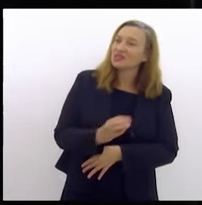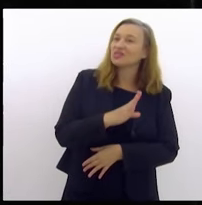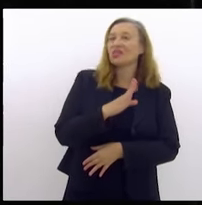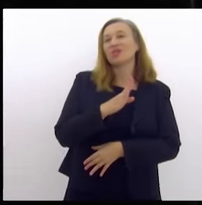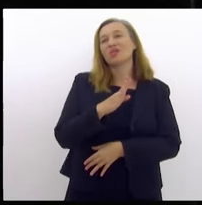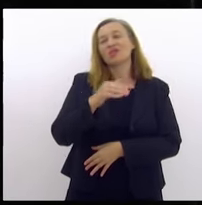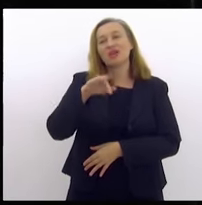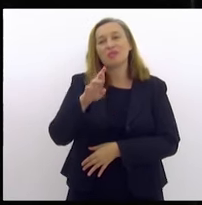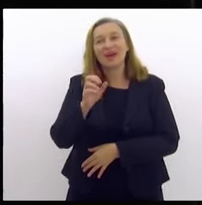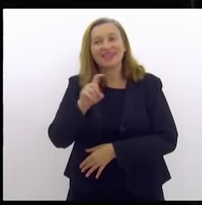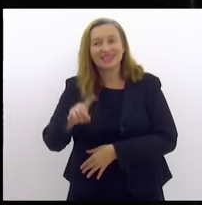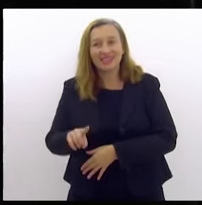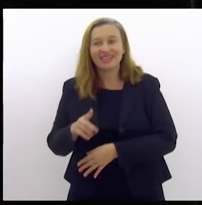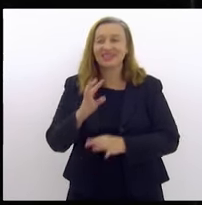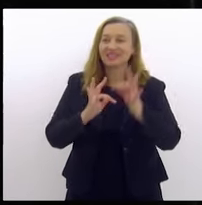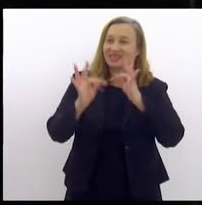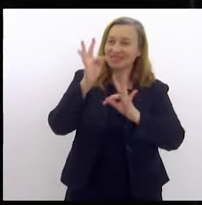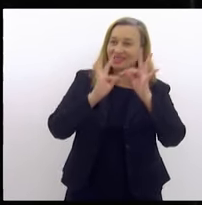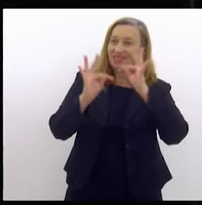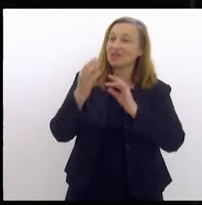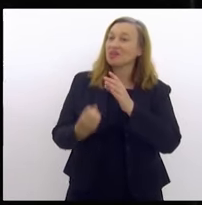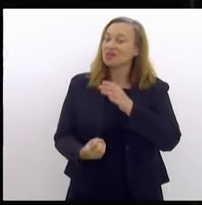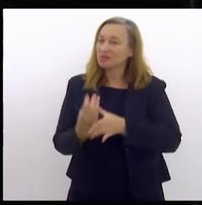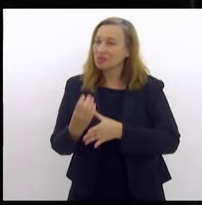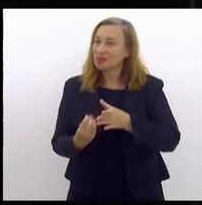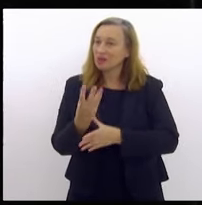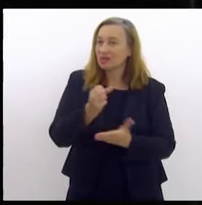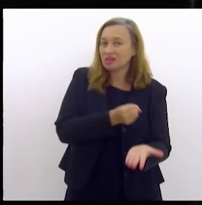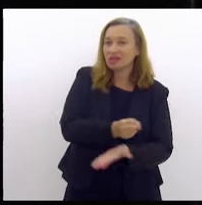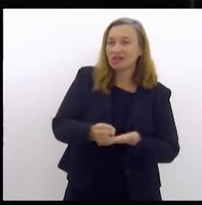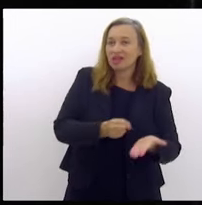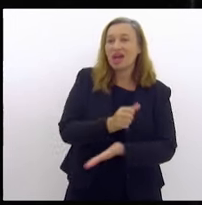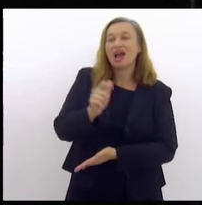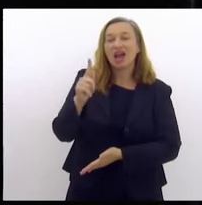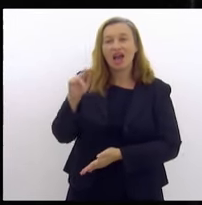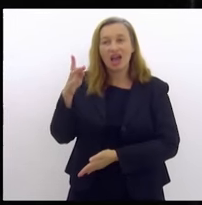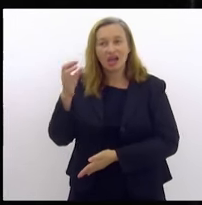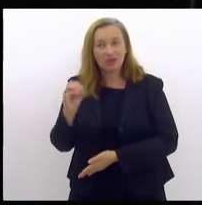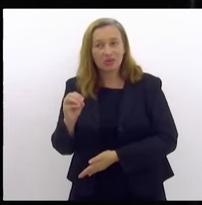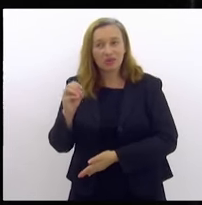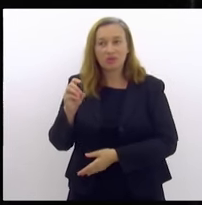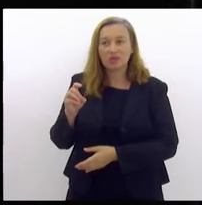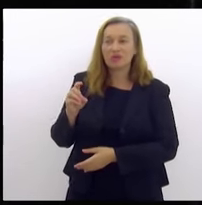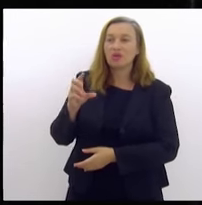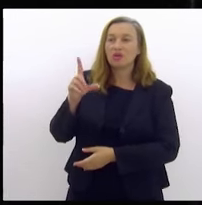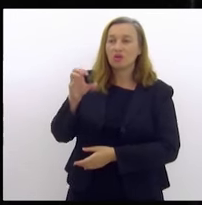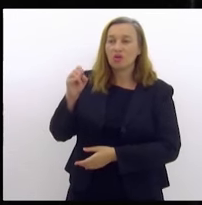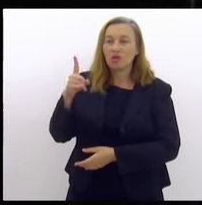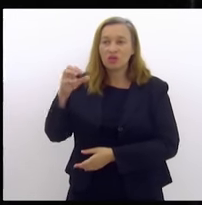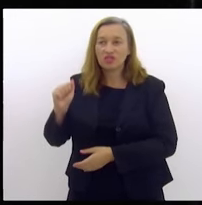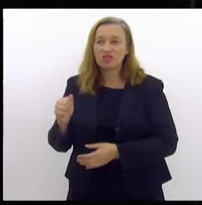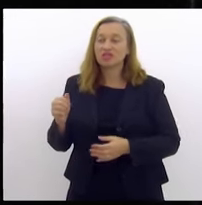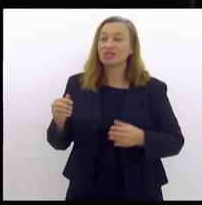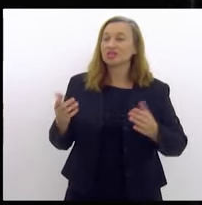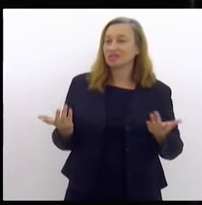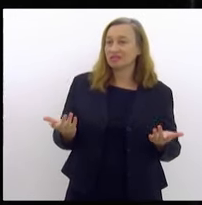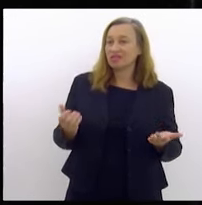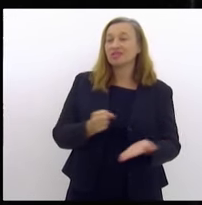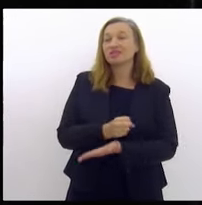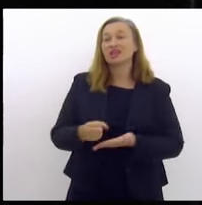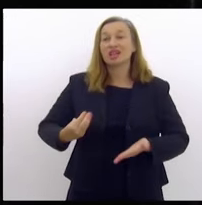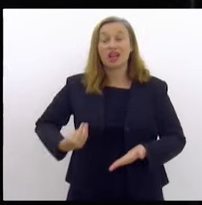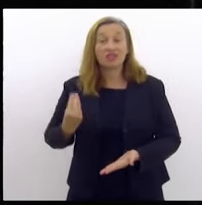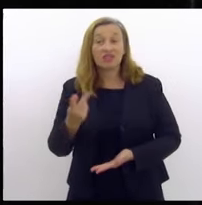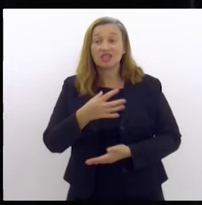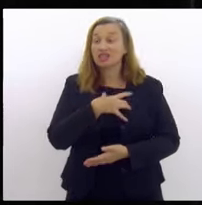matriz tecnológica de produção que é baseada na agroecologia, que é baseada na vida, que é baseada na saúde